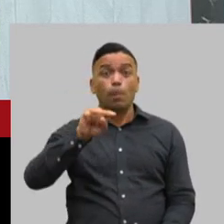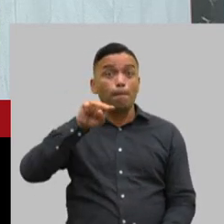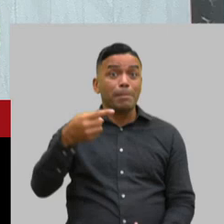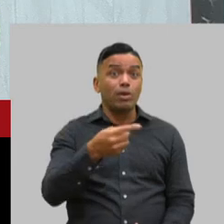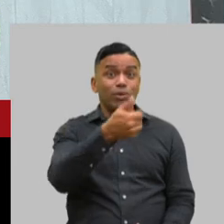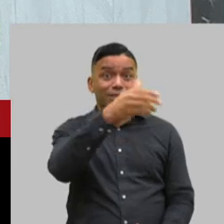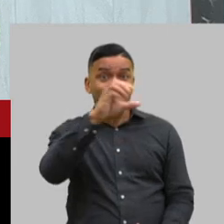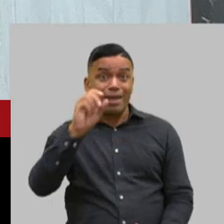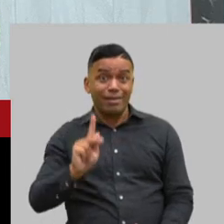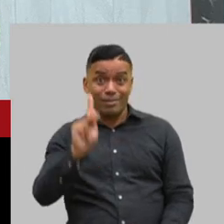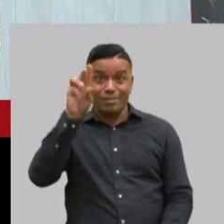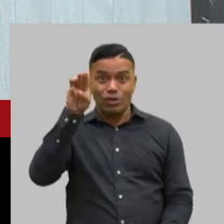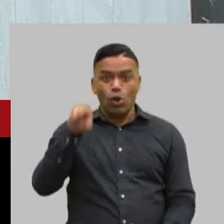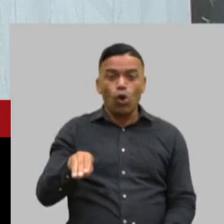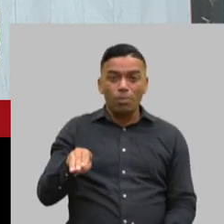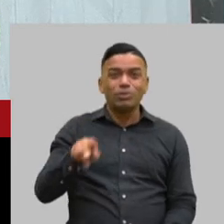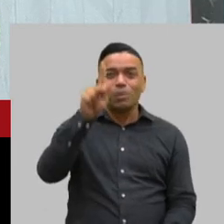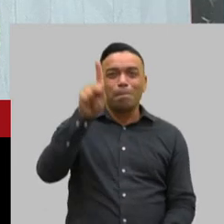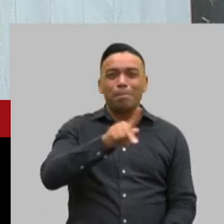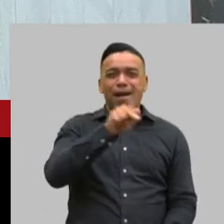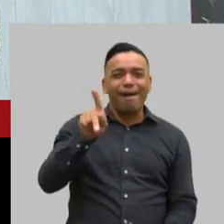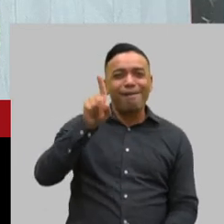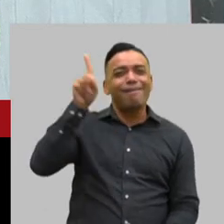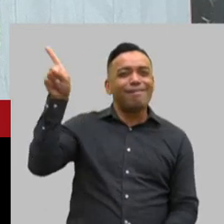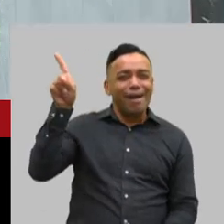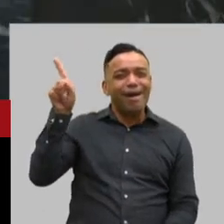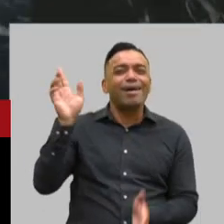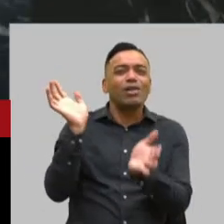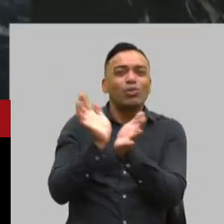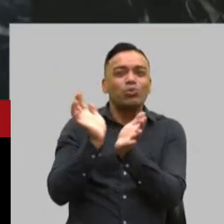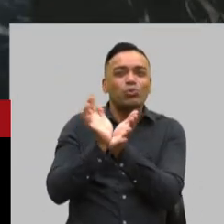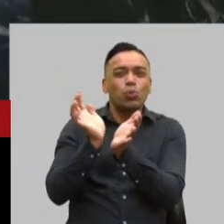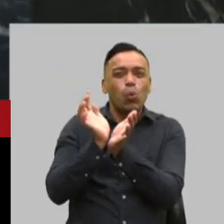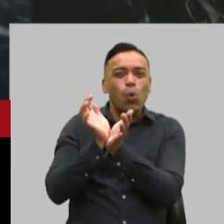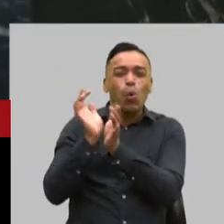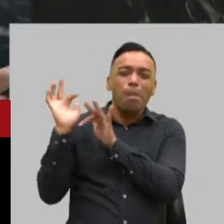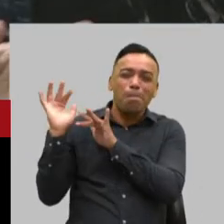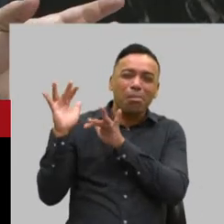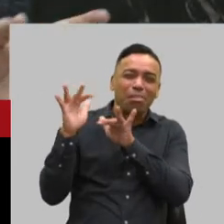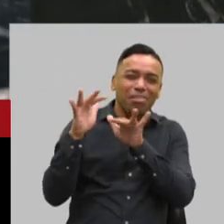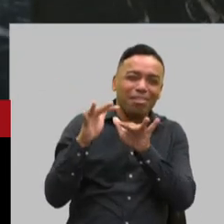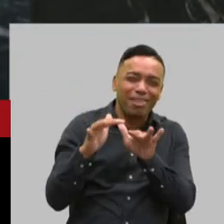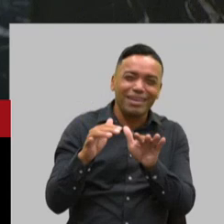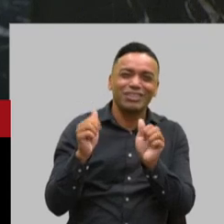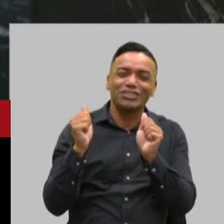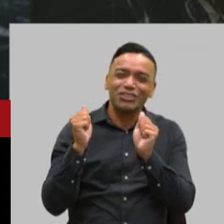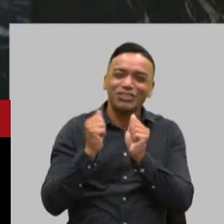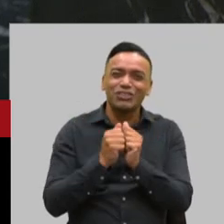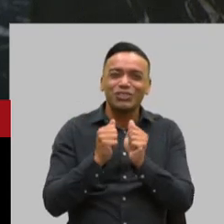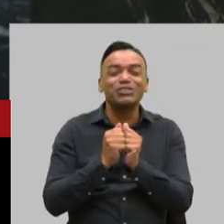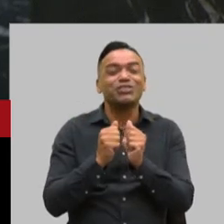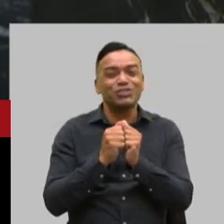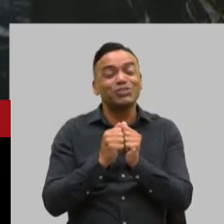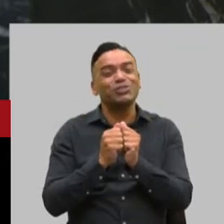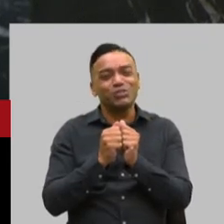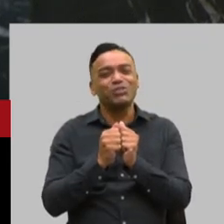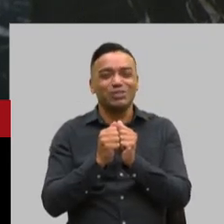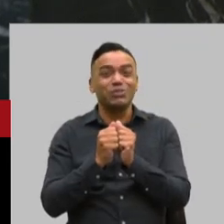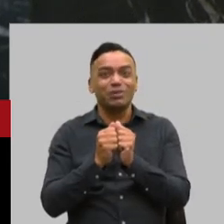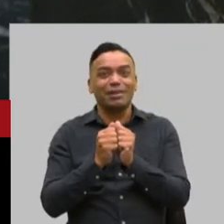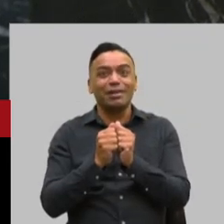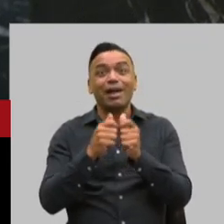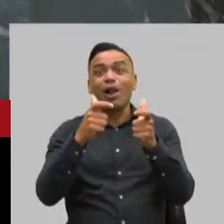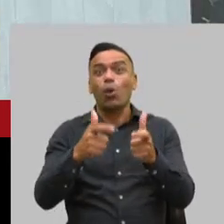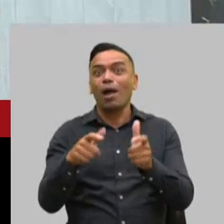carro, estou aqui com o padre de lá, tem uma turminha nossa lá do estande de teologia, passamos pela sua terra, né? E ele me